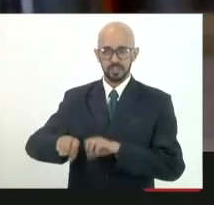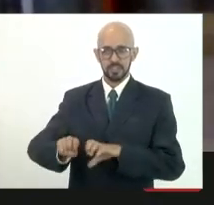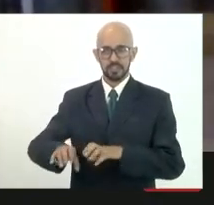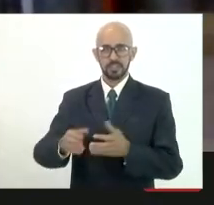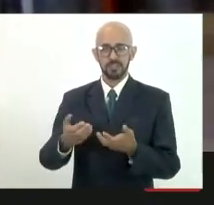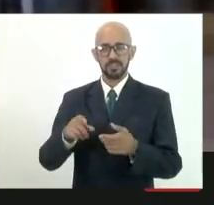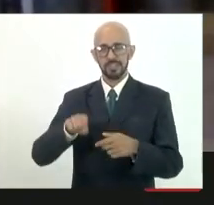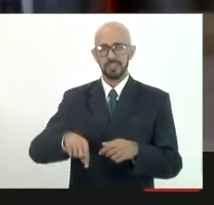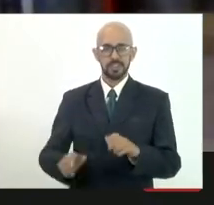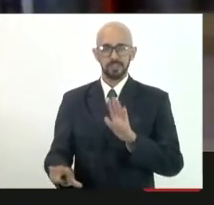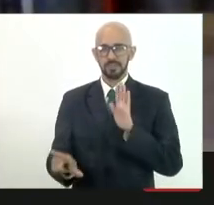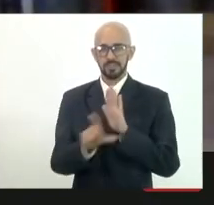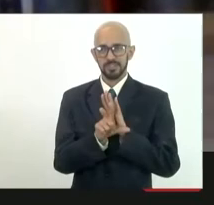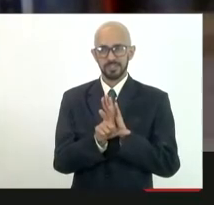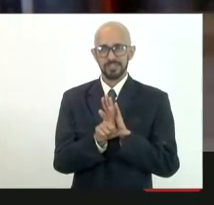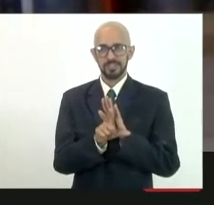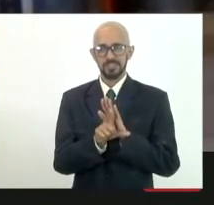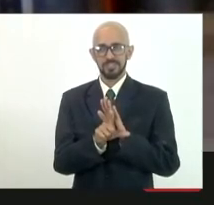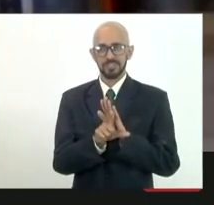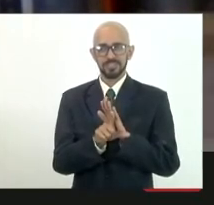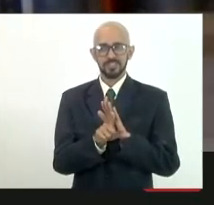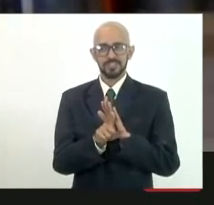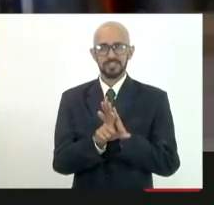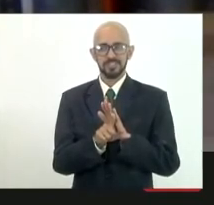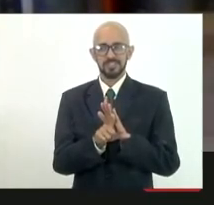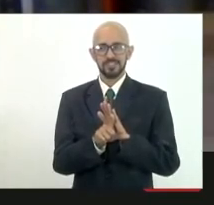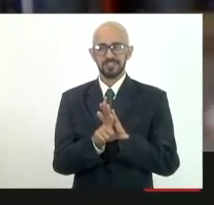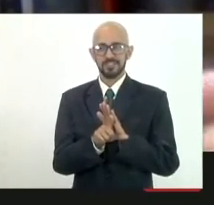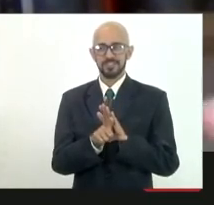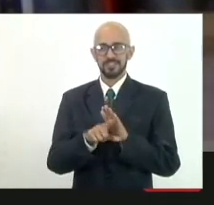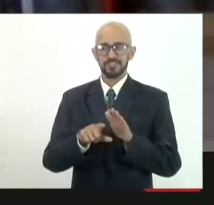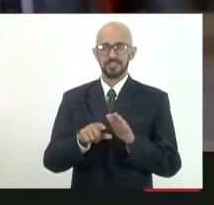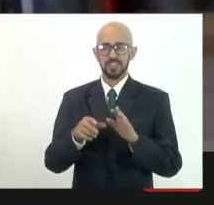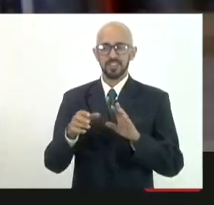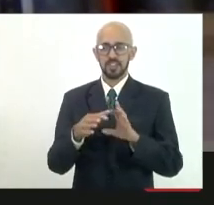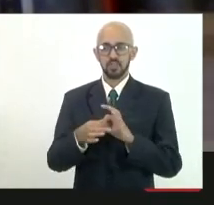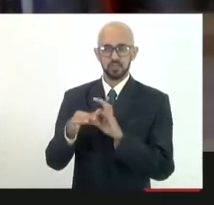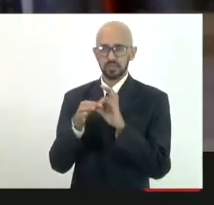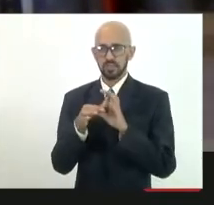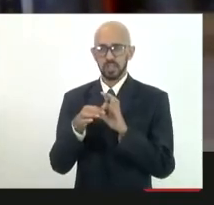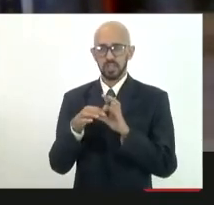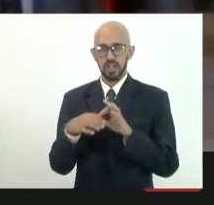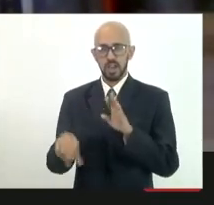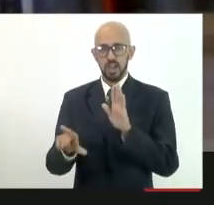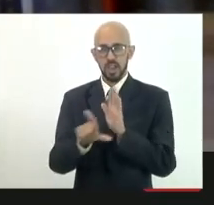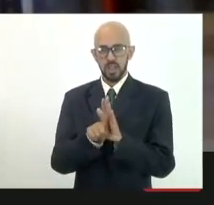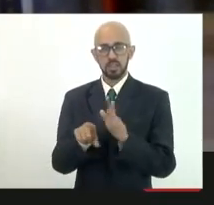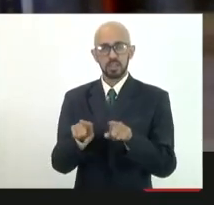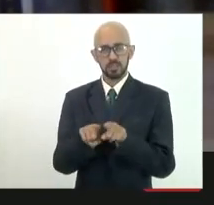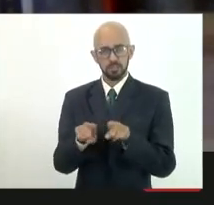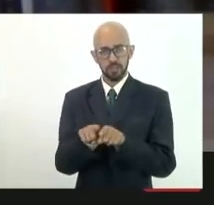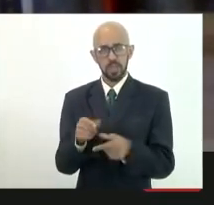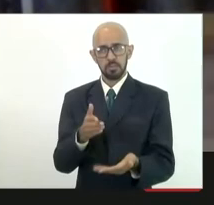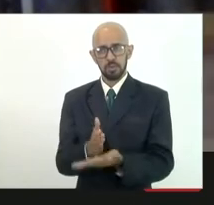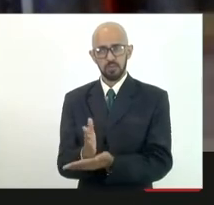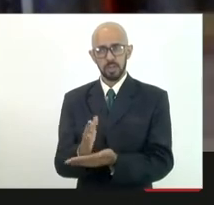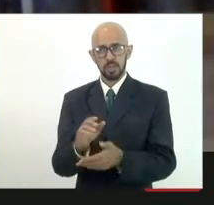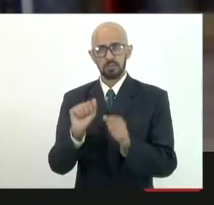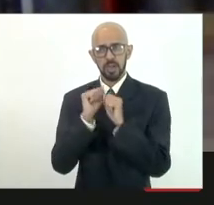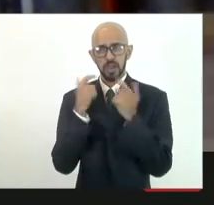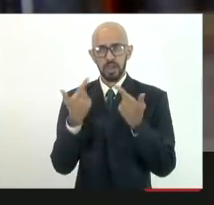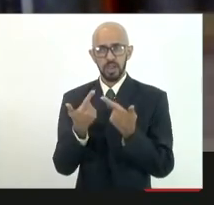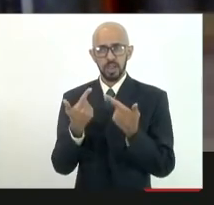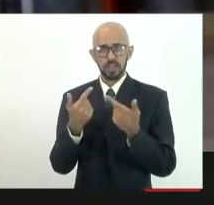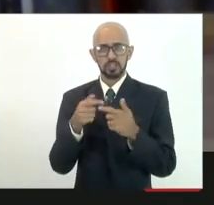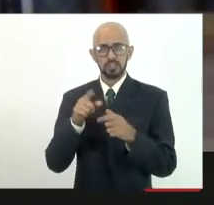já existente e associada à legislação aprovada pela ALERJ, eu creio